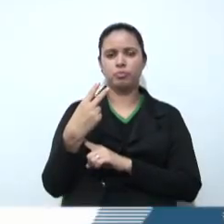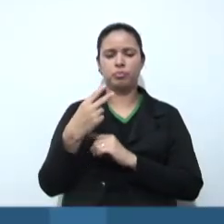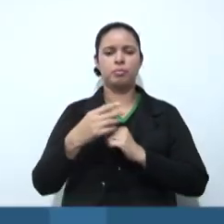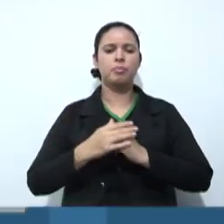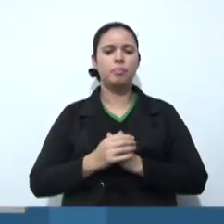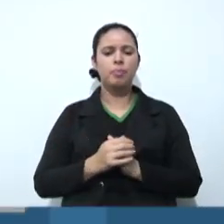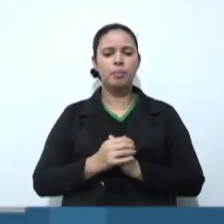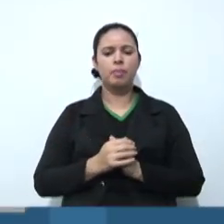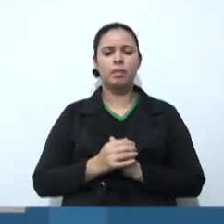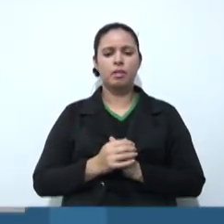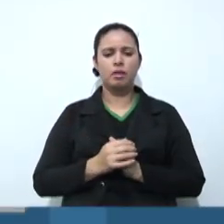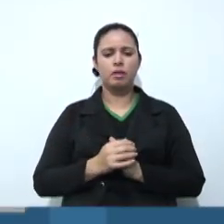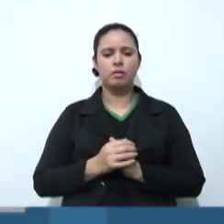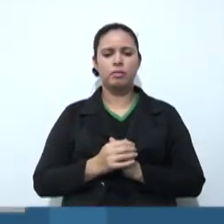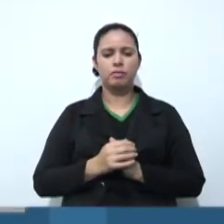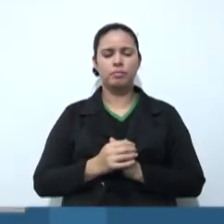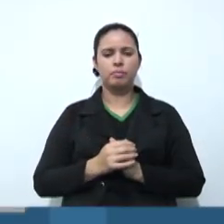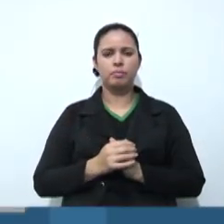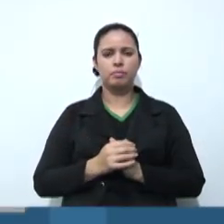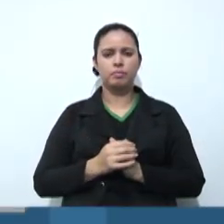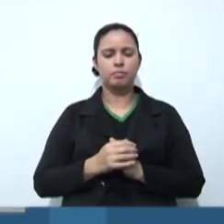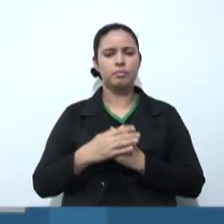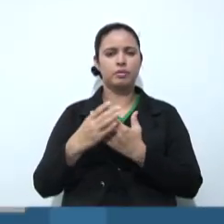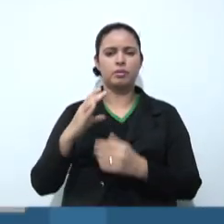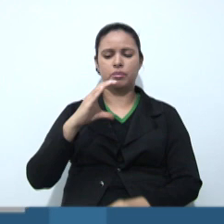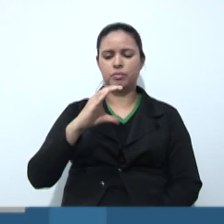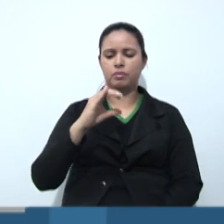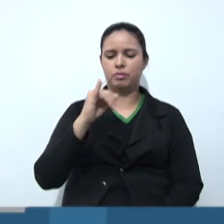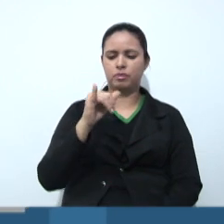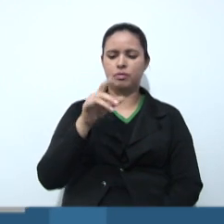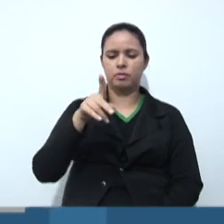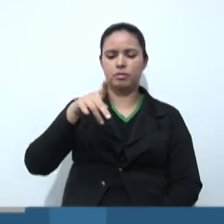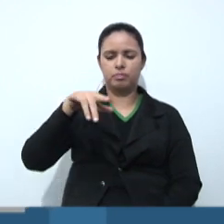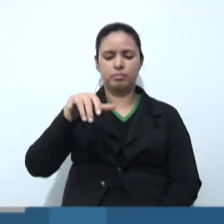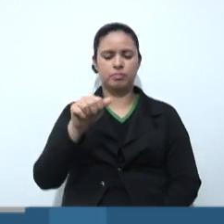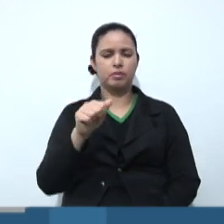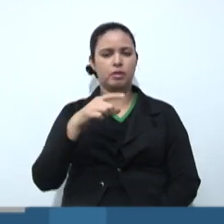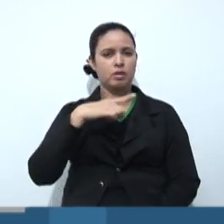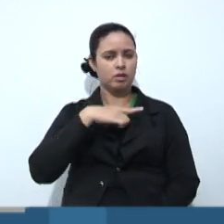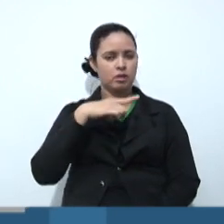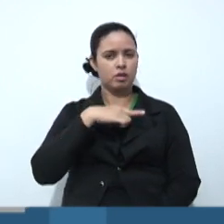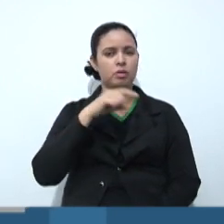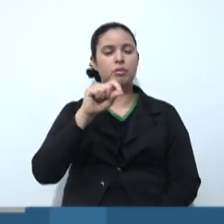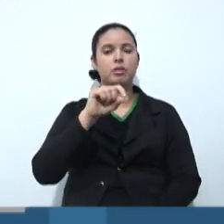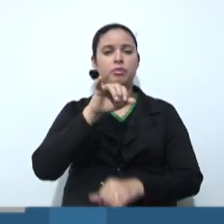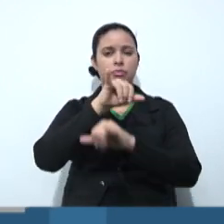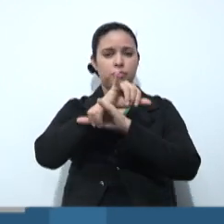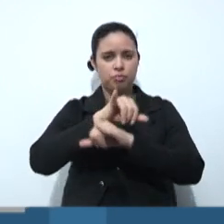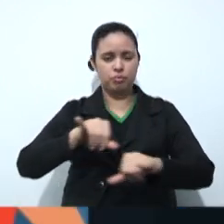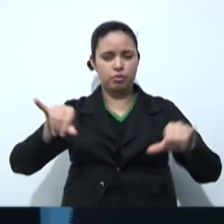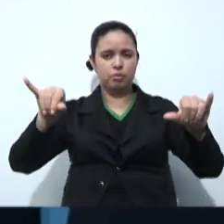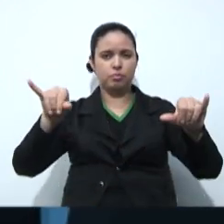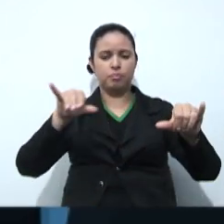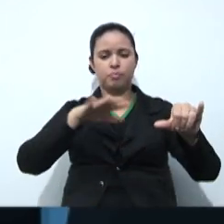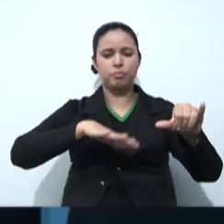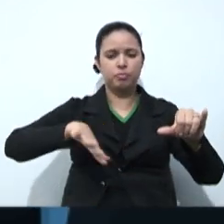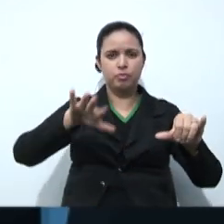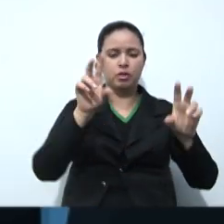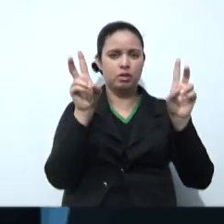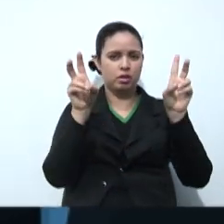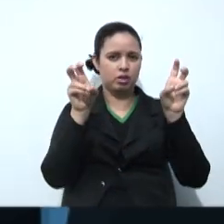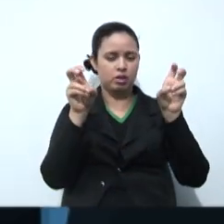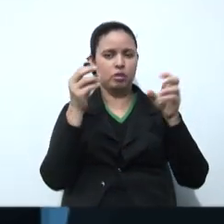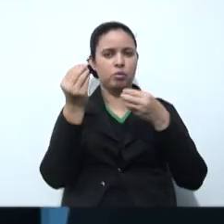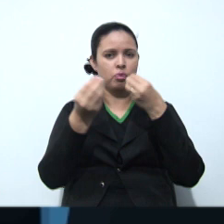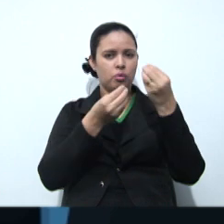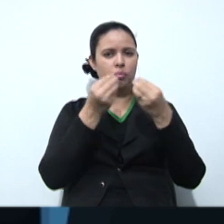trabalho. Desta forma, a CIPA leva aos colaboradores, por meio de informativos e campanhas, assuntos como o combate